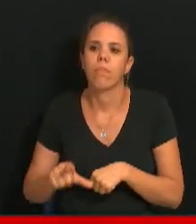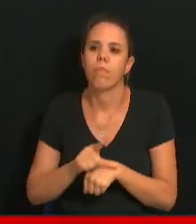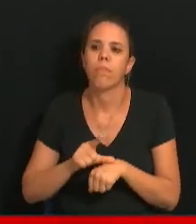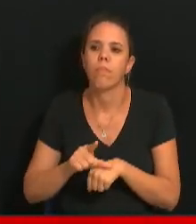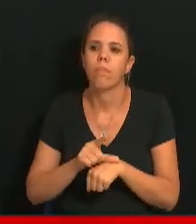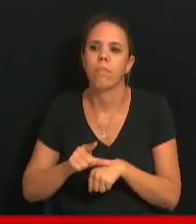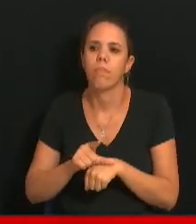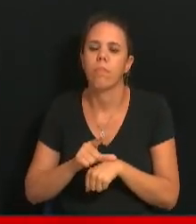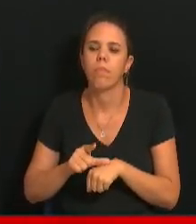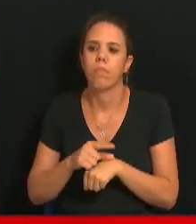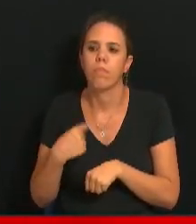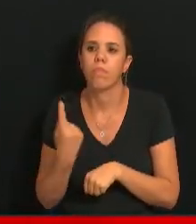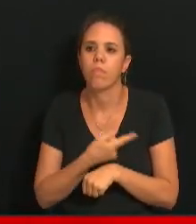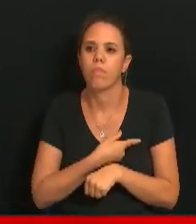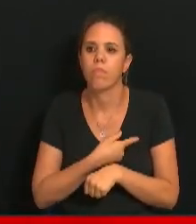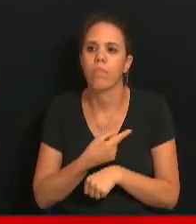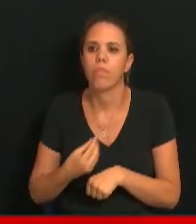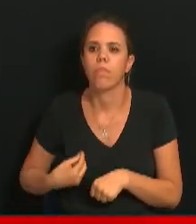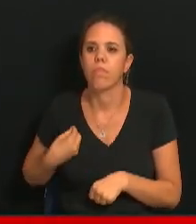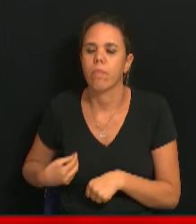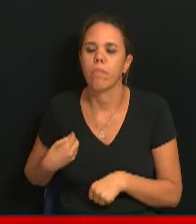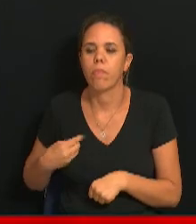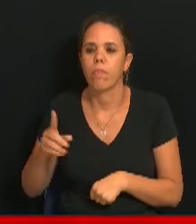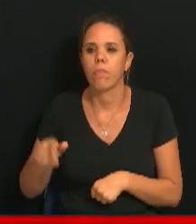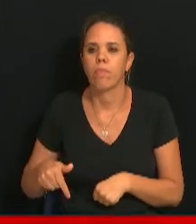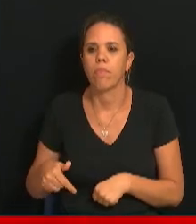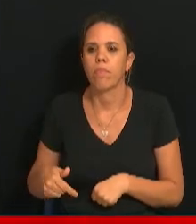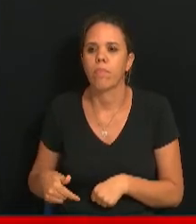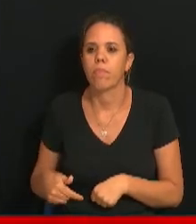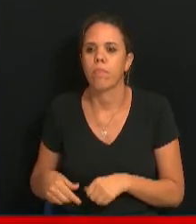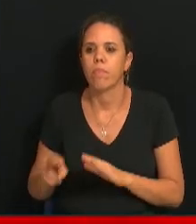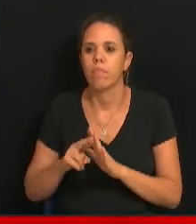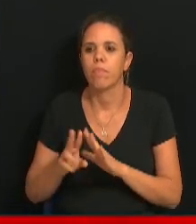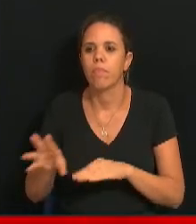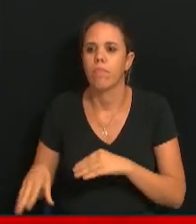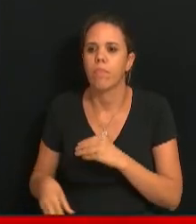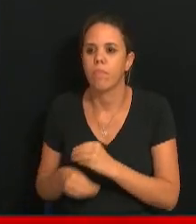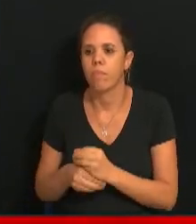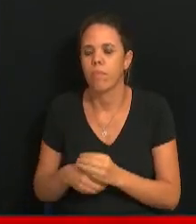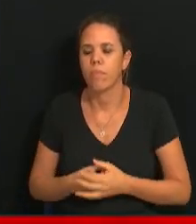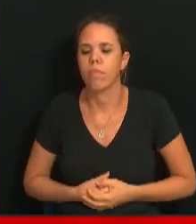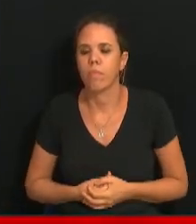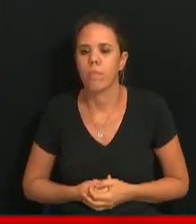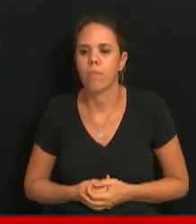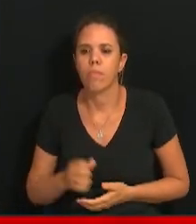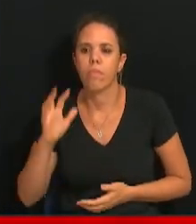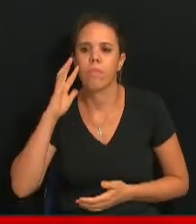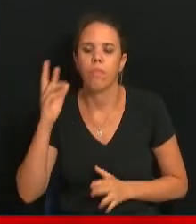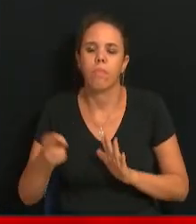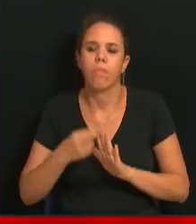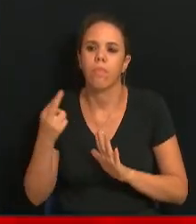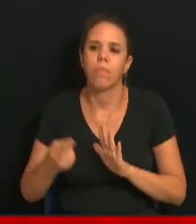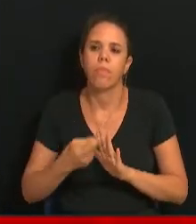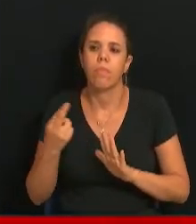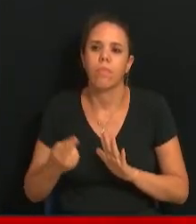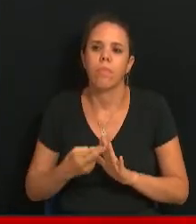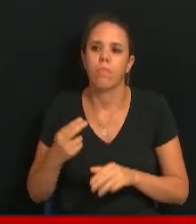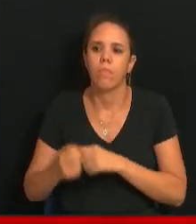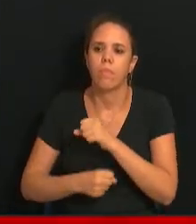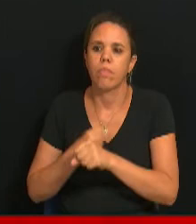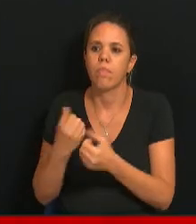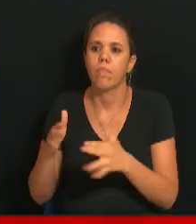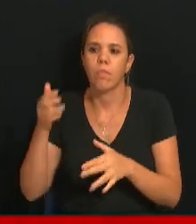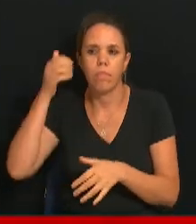porque nossa vida ela é regida através das normas complementares, que são as resoluções que saem todo ano, e